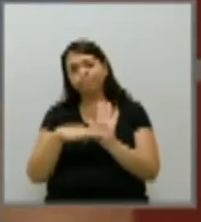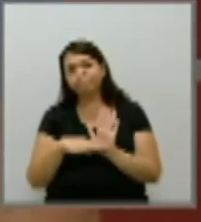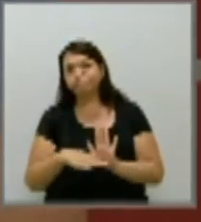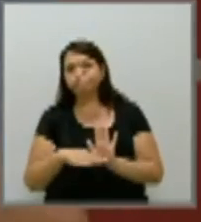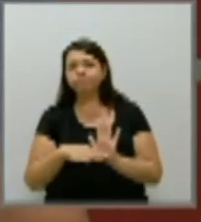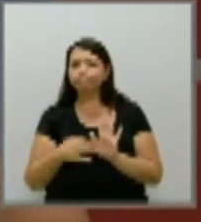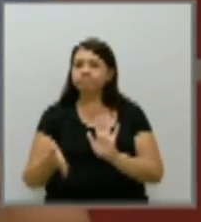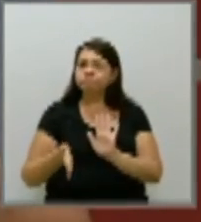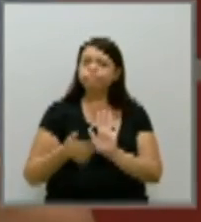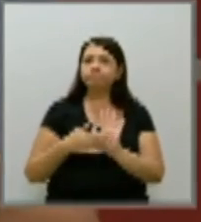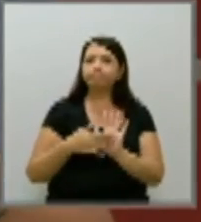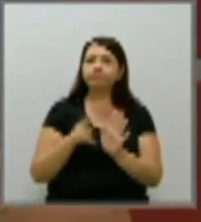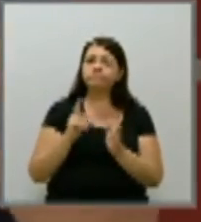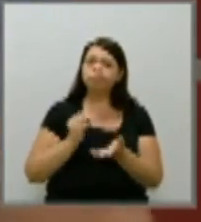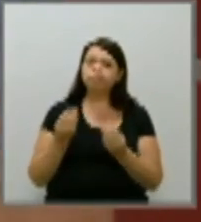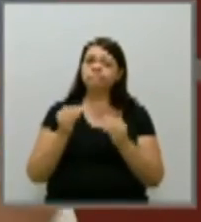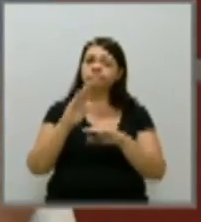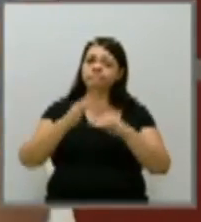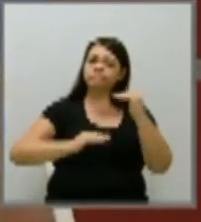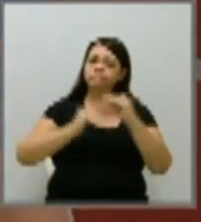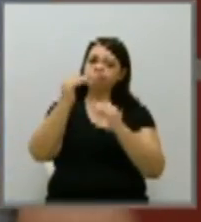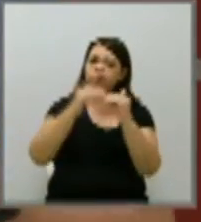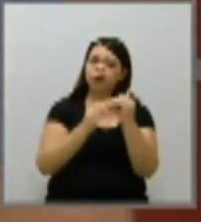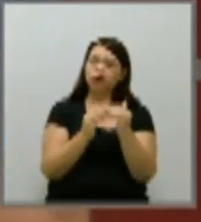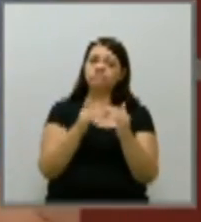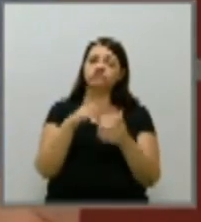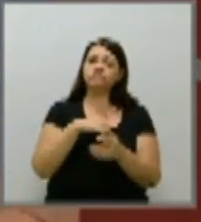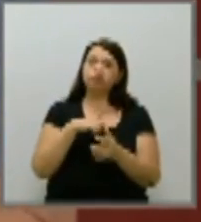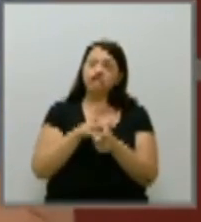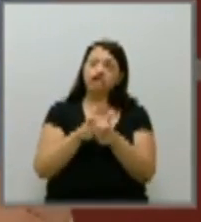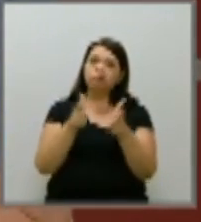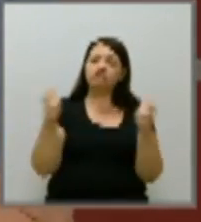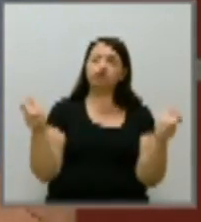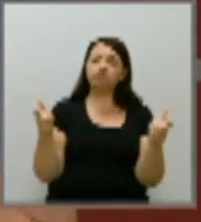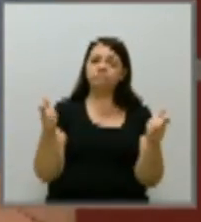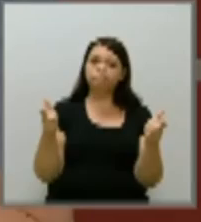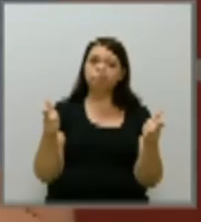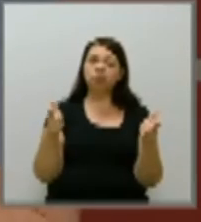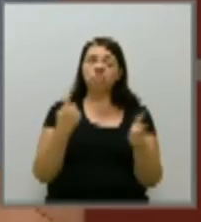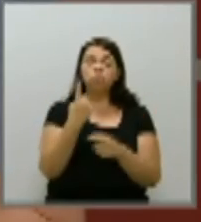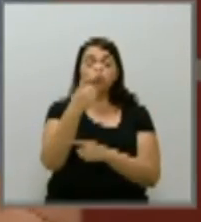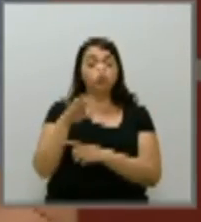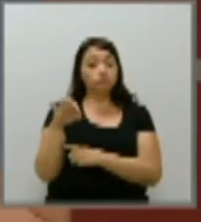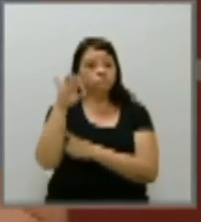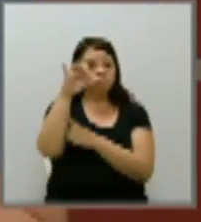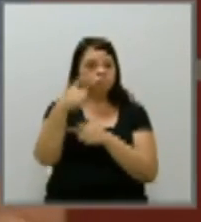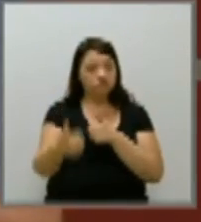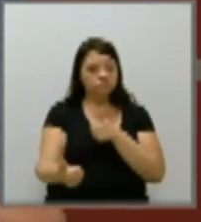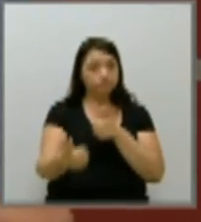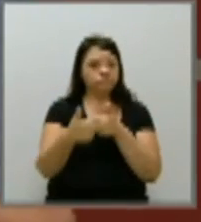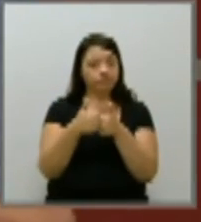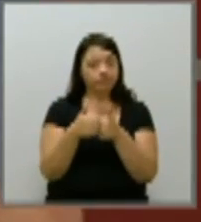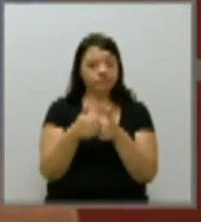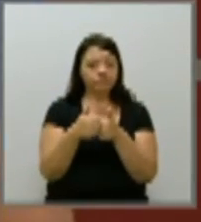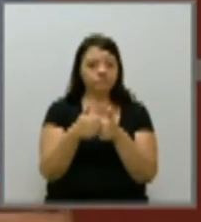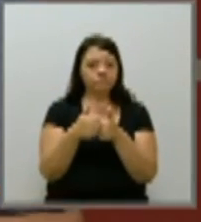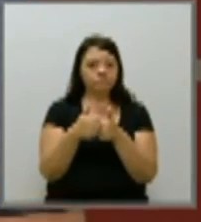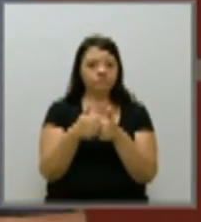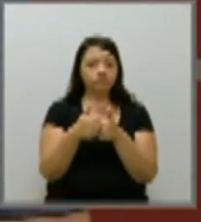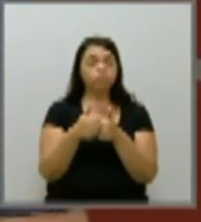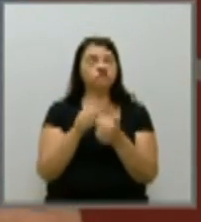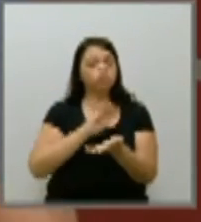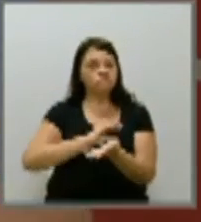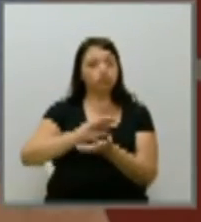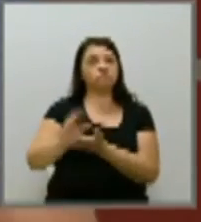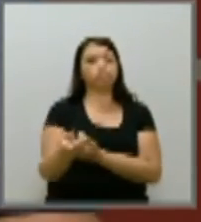para justamente colocar isso em prática. Além do aumento, né, a gente tem que se aproximar daquele 1% estimado no plano de investimento